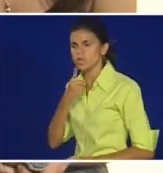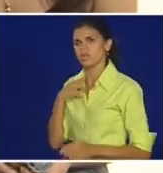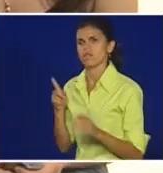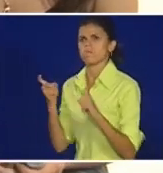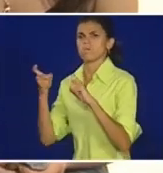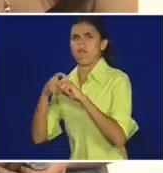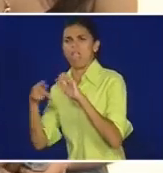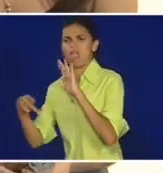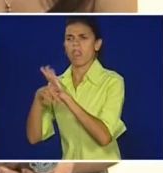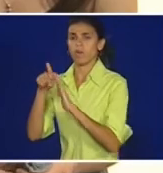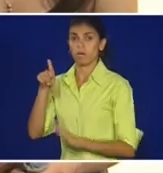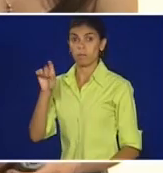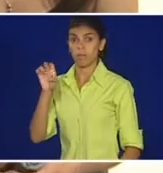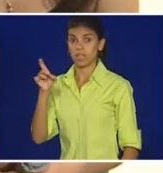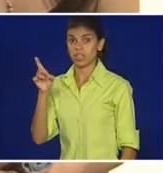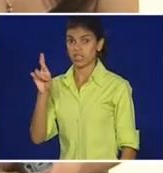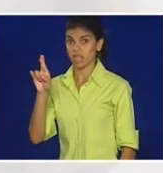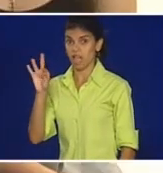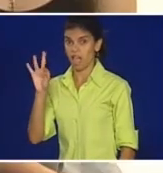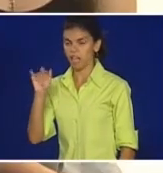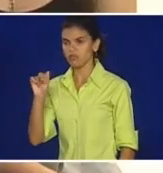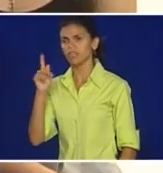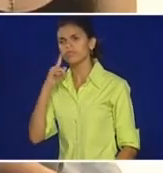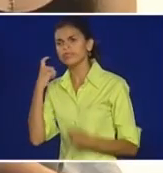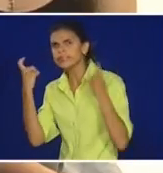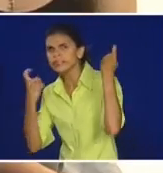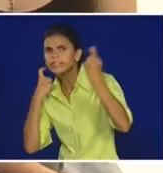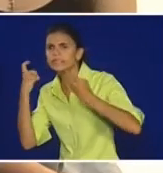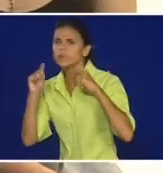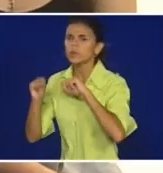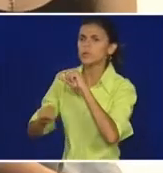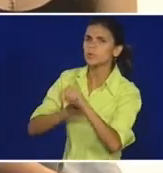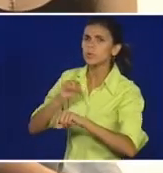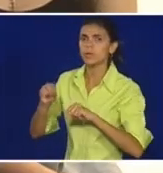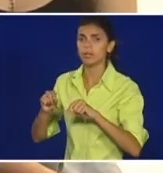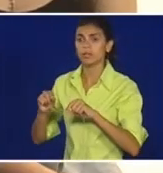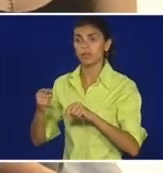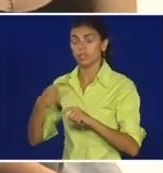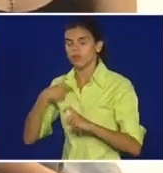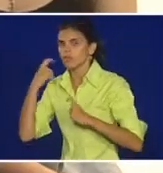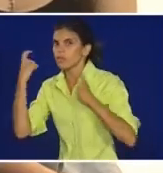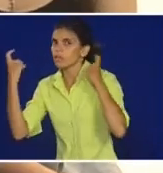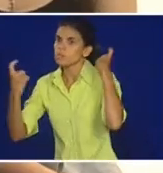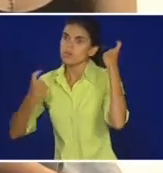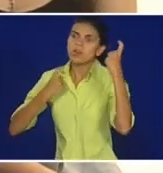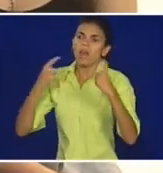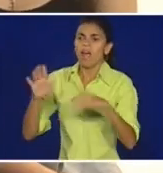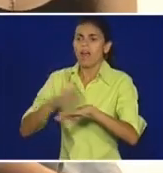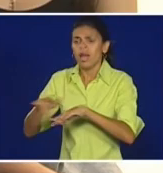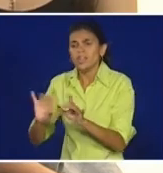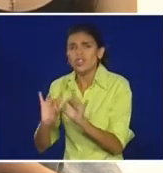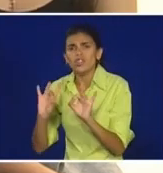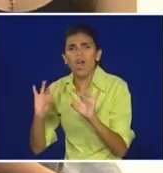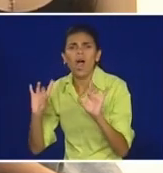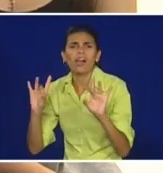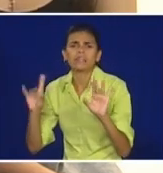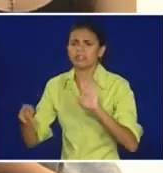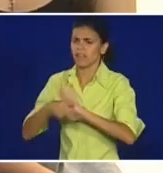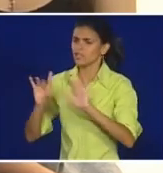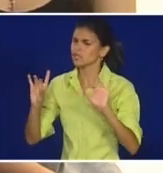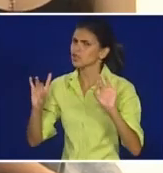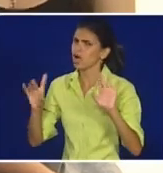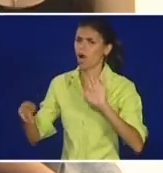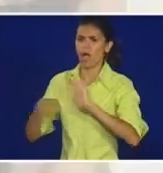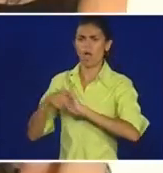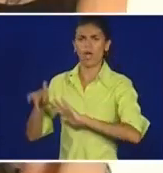era e nós então começamos a fazer um trabalho. A minha maior preocupação era que eu fosse independente, era isso que eu queria. E eu acho que eu consegui que ela se